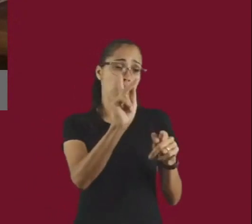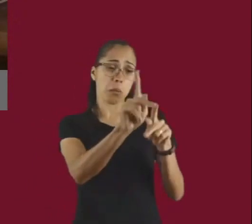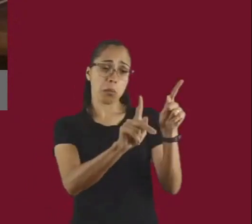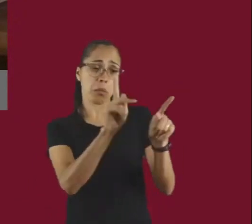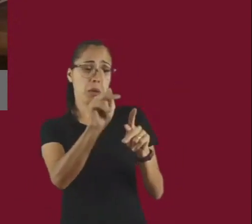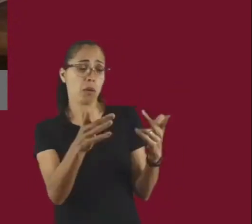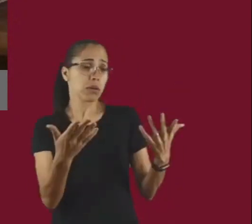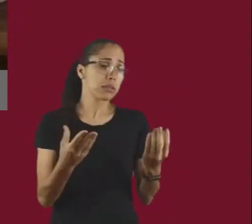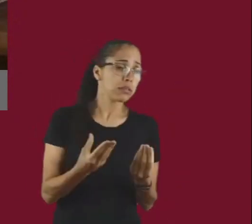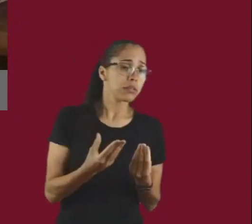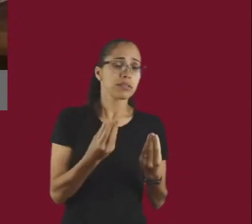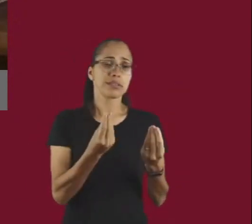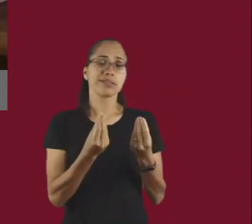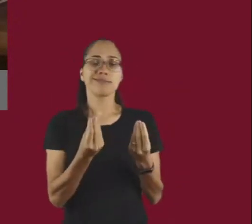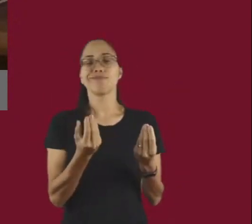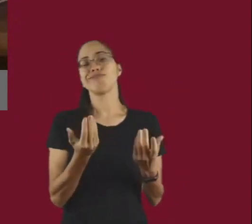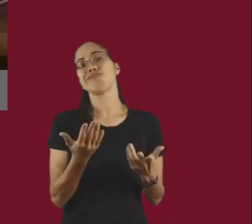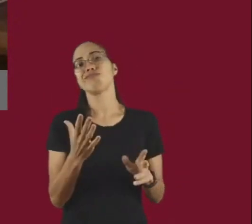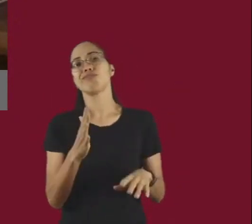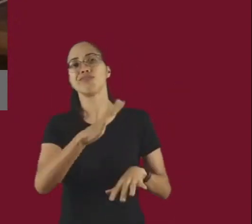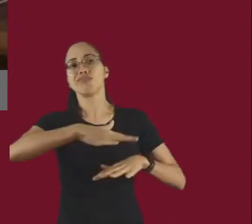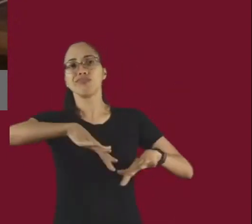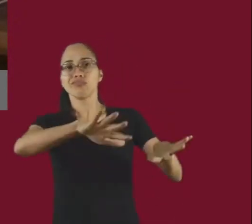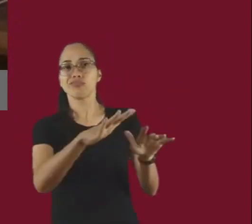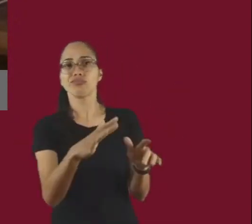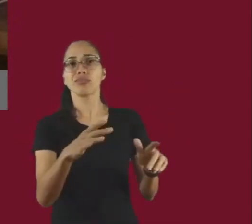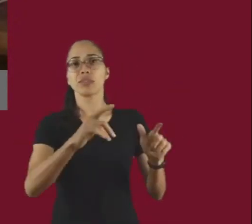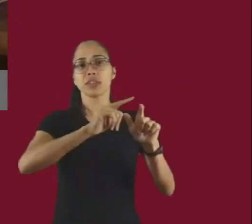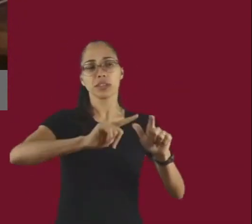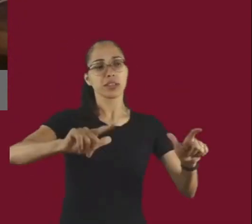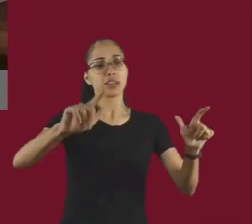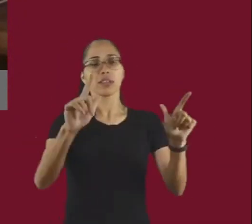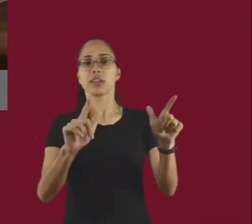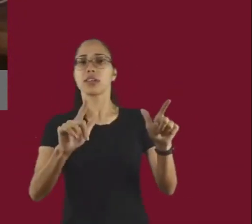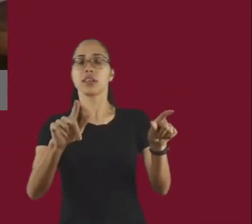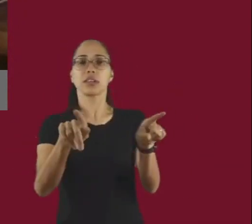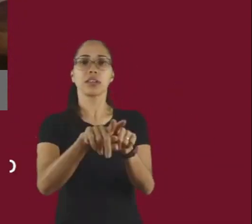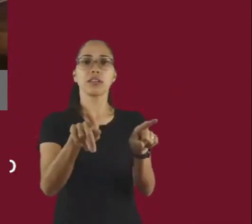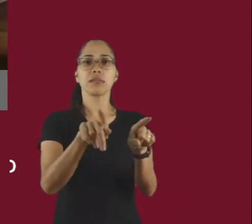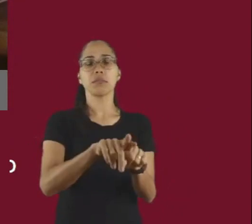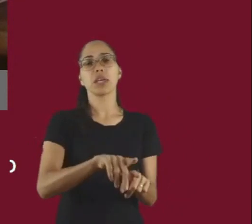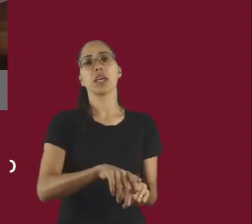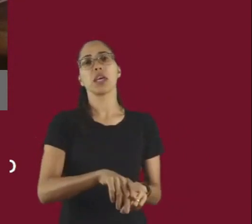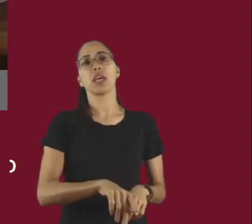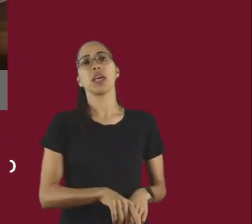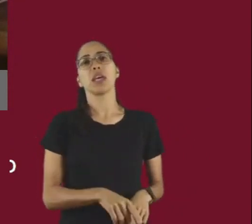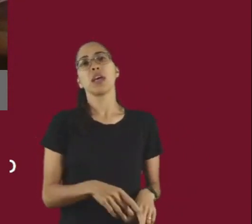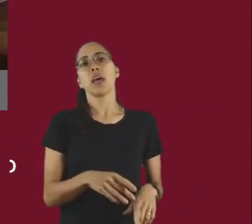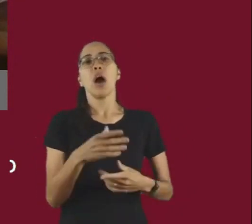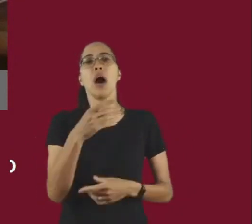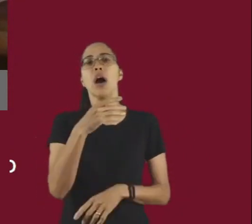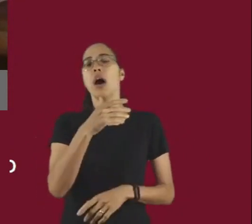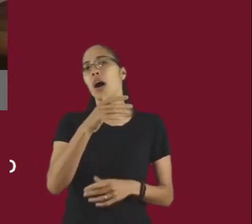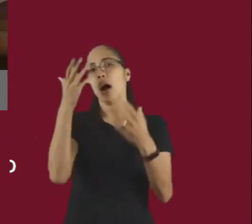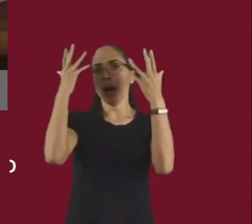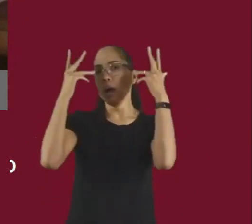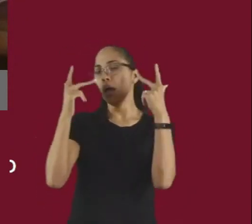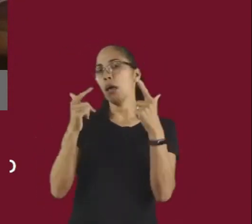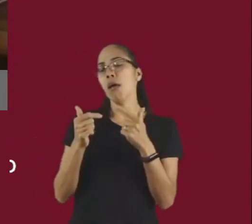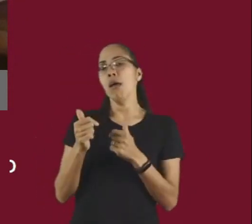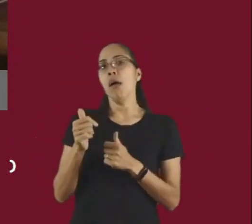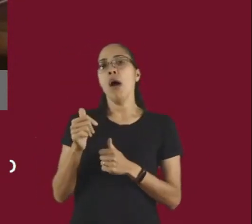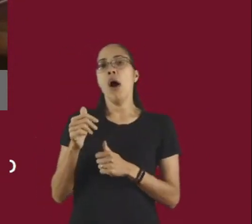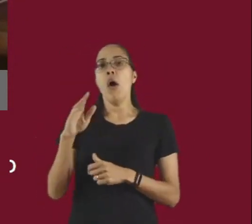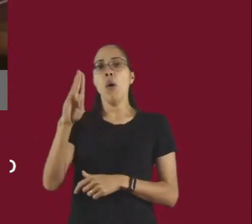estão no Cerrado, ou que estão, ou pelos golfinhos que estão morrendo, ou pelos botos,